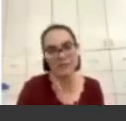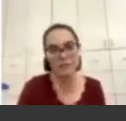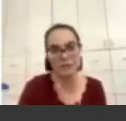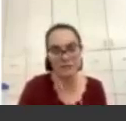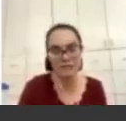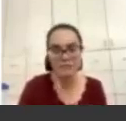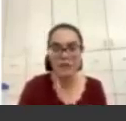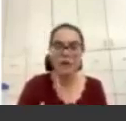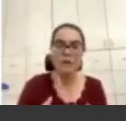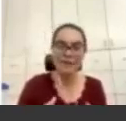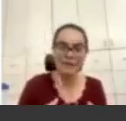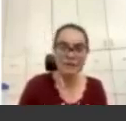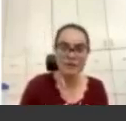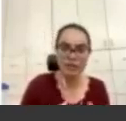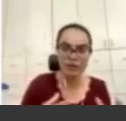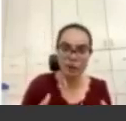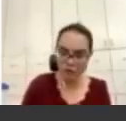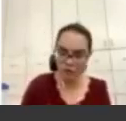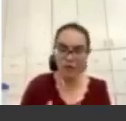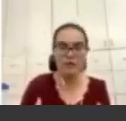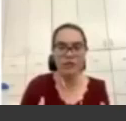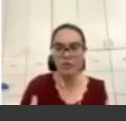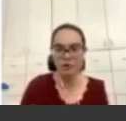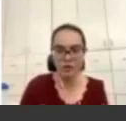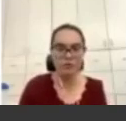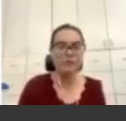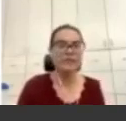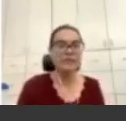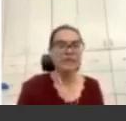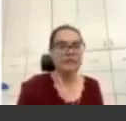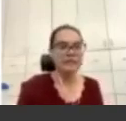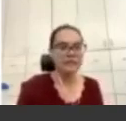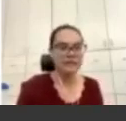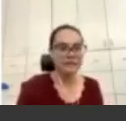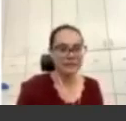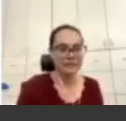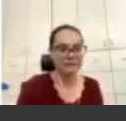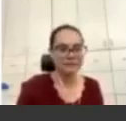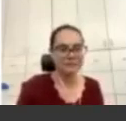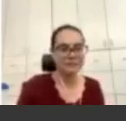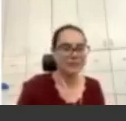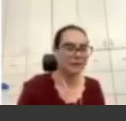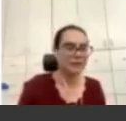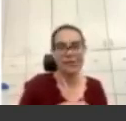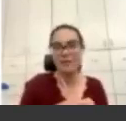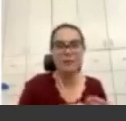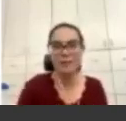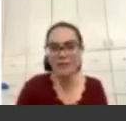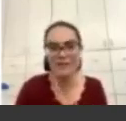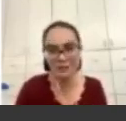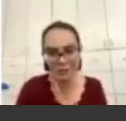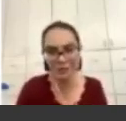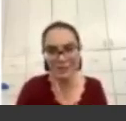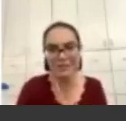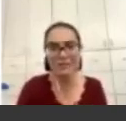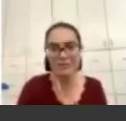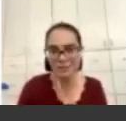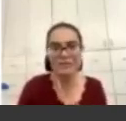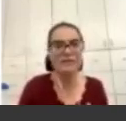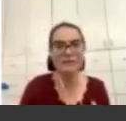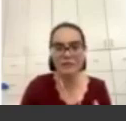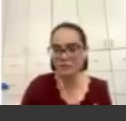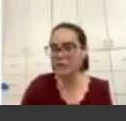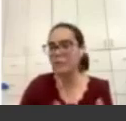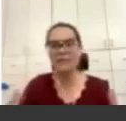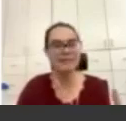cadeia de transmissão muitas vezes. Como ele tem um diagnóstico, que é um diagnóstico que é um grande mimetizador, né? São